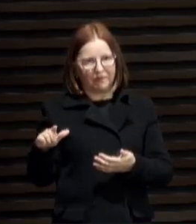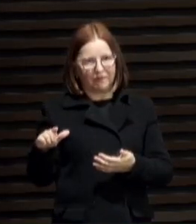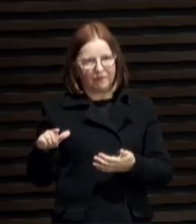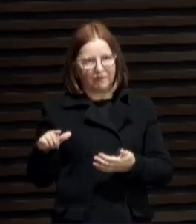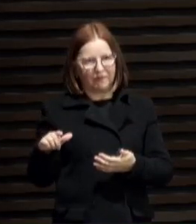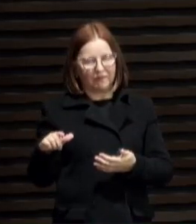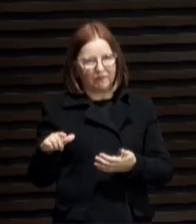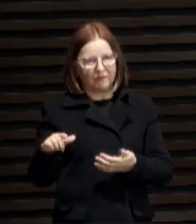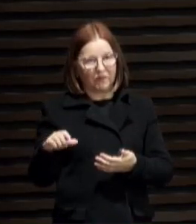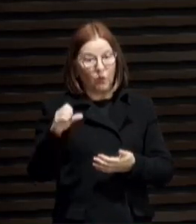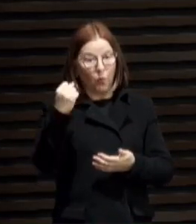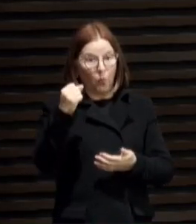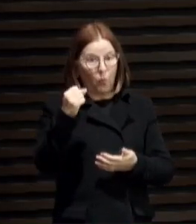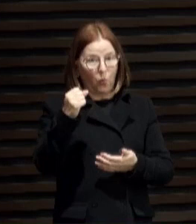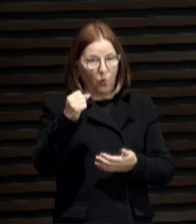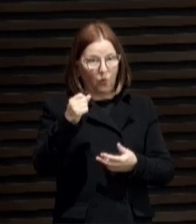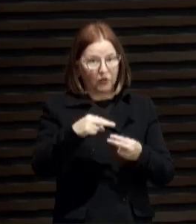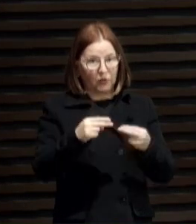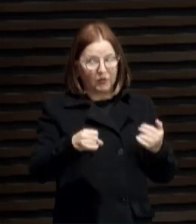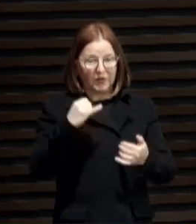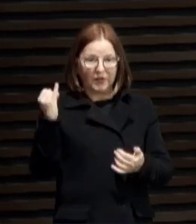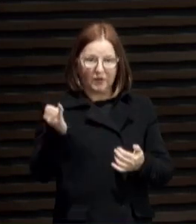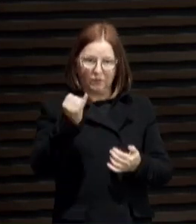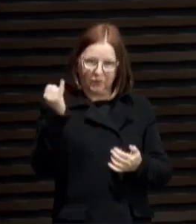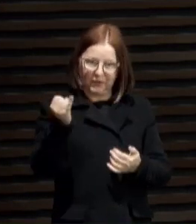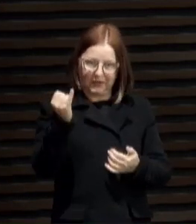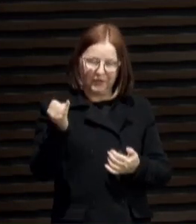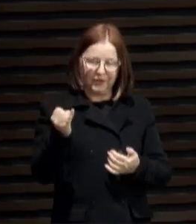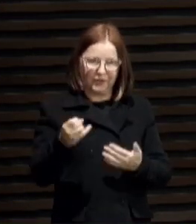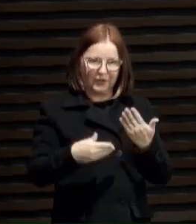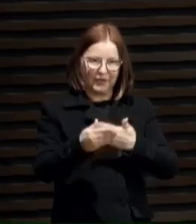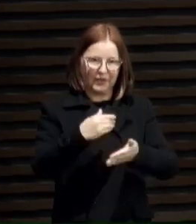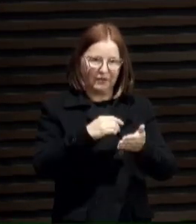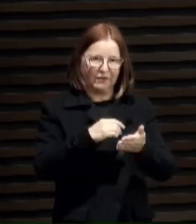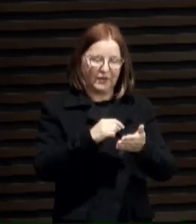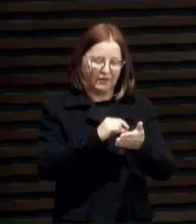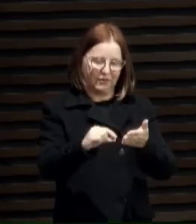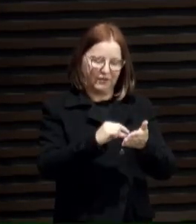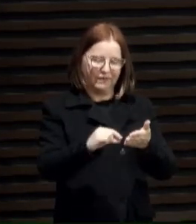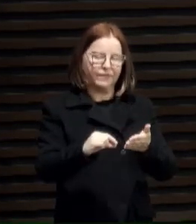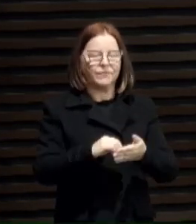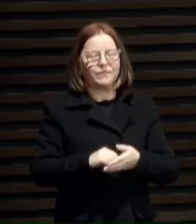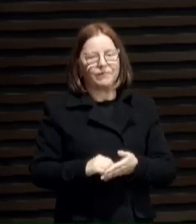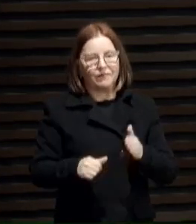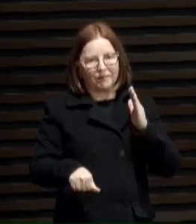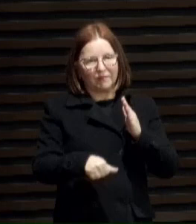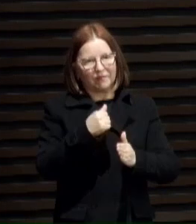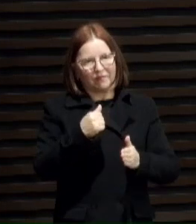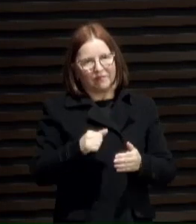8 questões que nós vamos ver aqui através dos versículos bíblicos. A